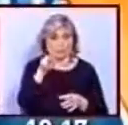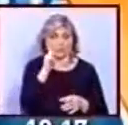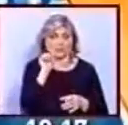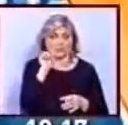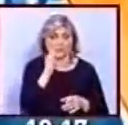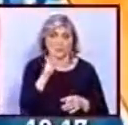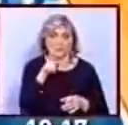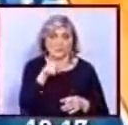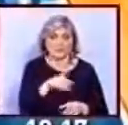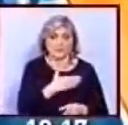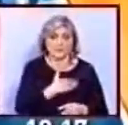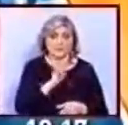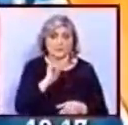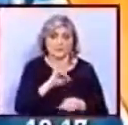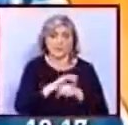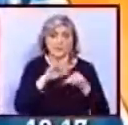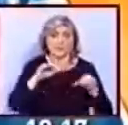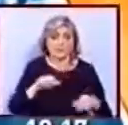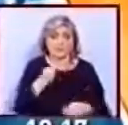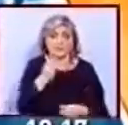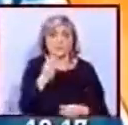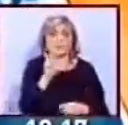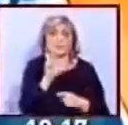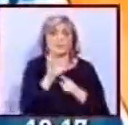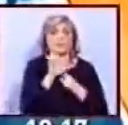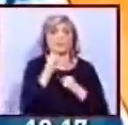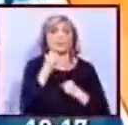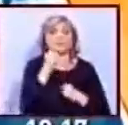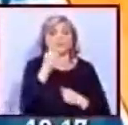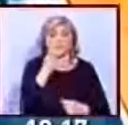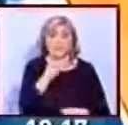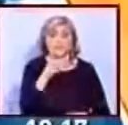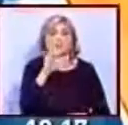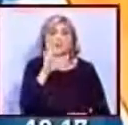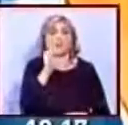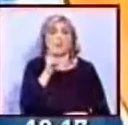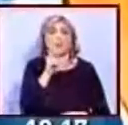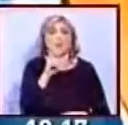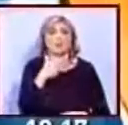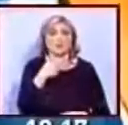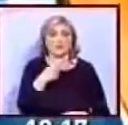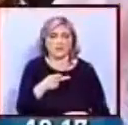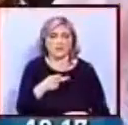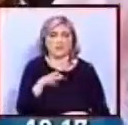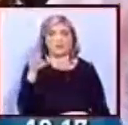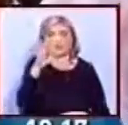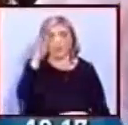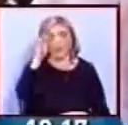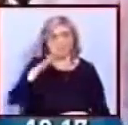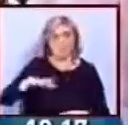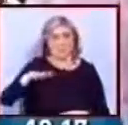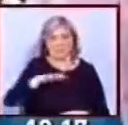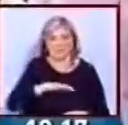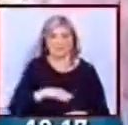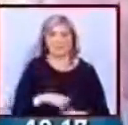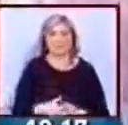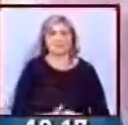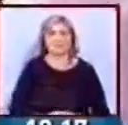de cardiologia do Hospital Garcia da Horta em Almada. A Filipa Costa acompanhou esta visita.